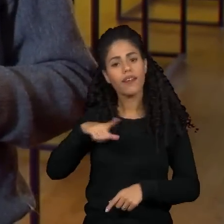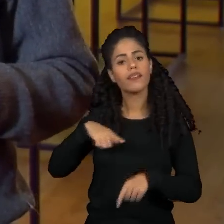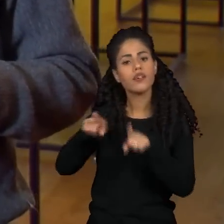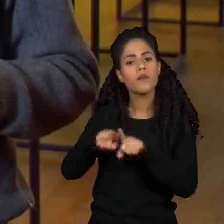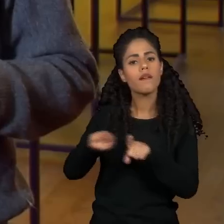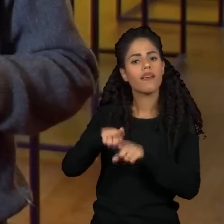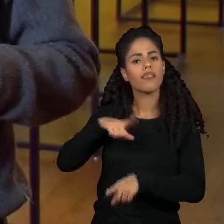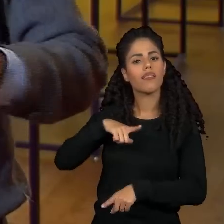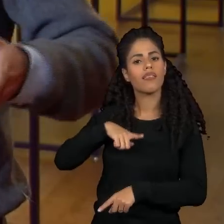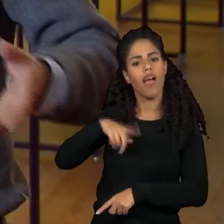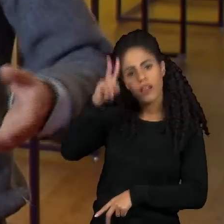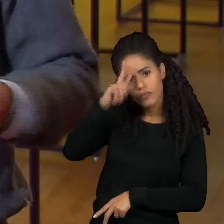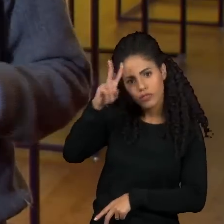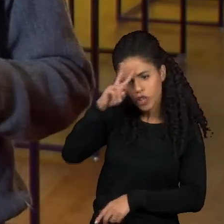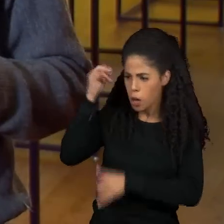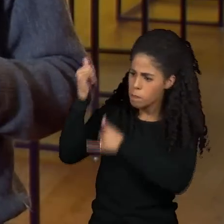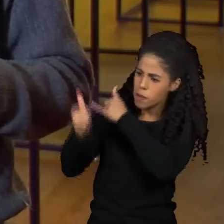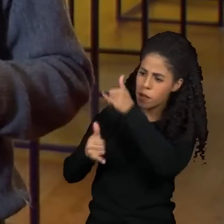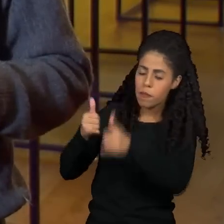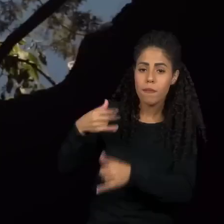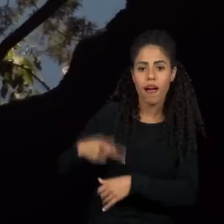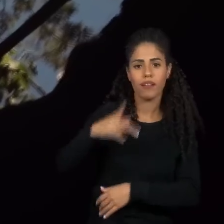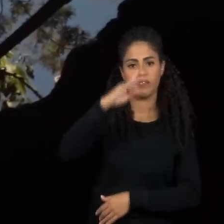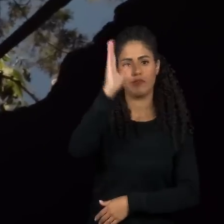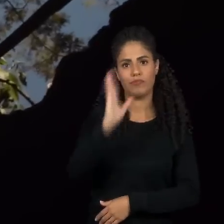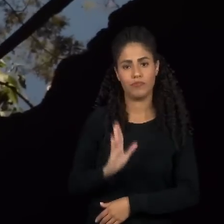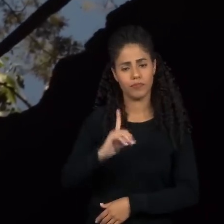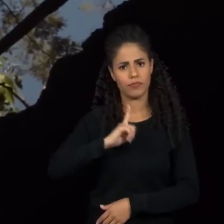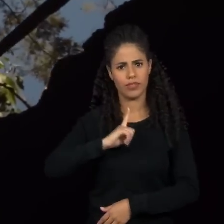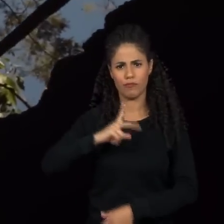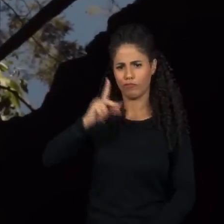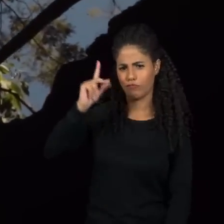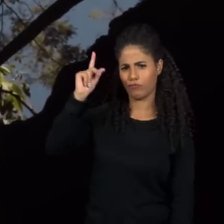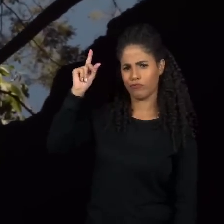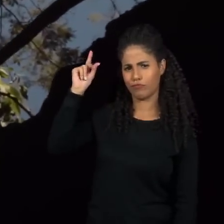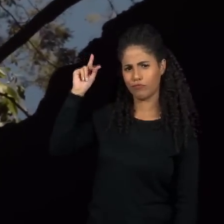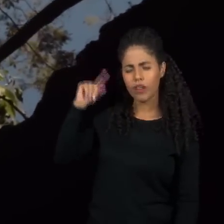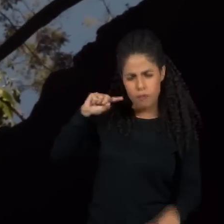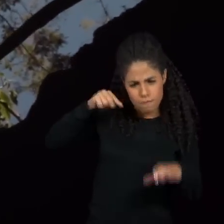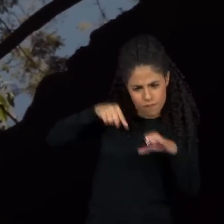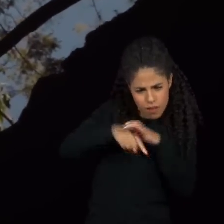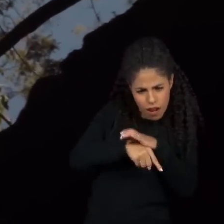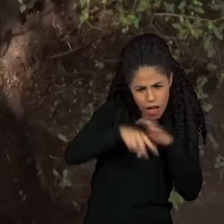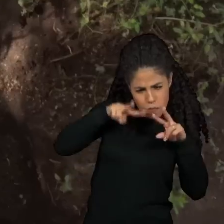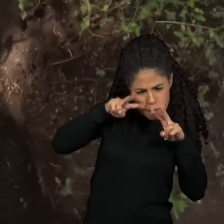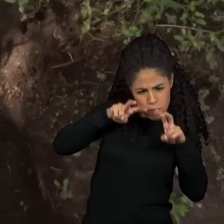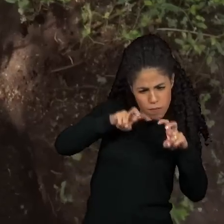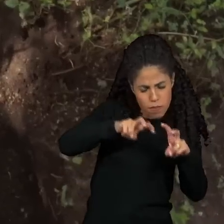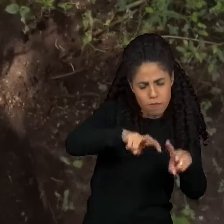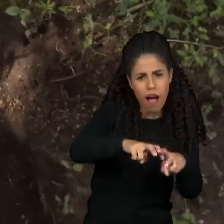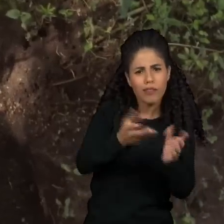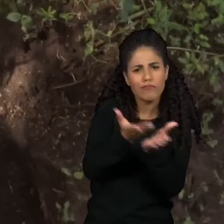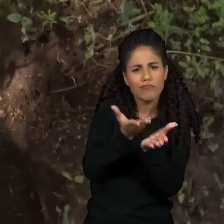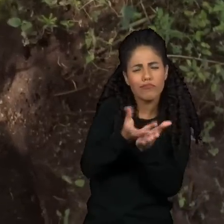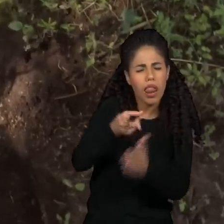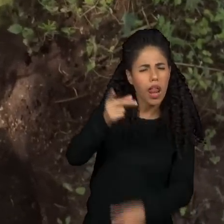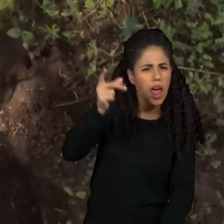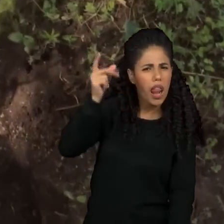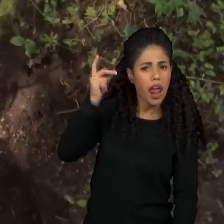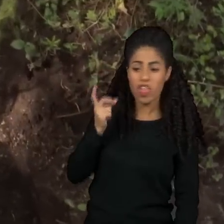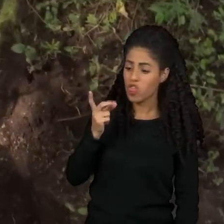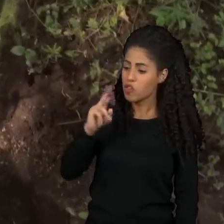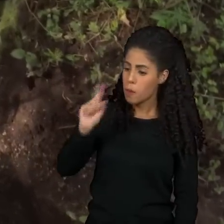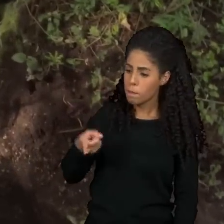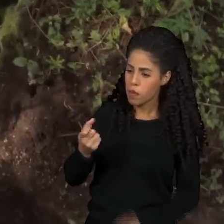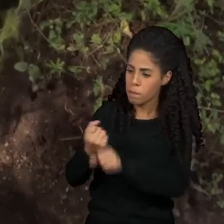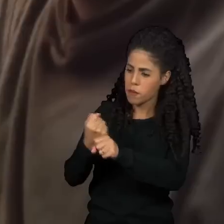antiga aqui para esse lugar que é o Brasil hoje em dia, né? Existe uma história que é muito mais profunda, mais antiga, que tem dezenas de milhares de anos e que